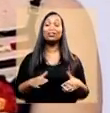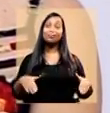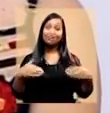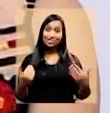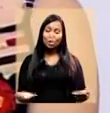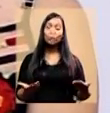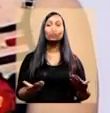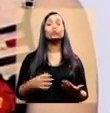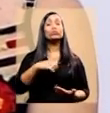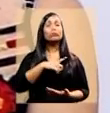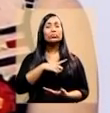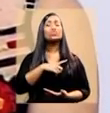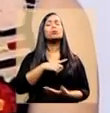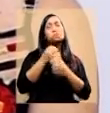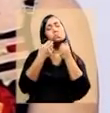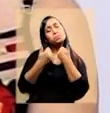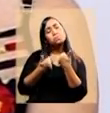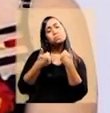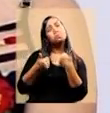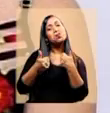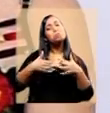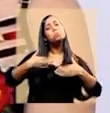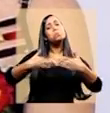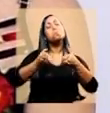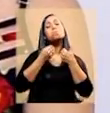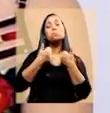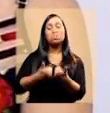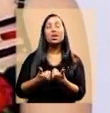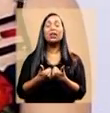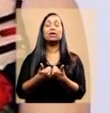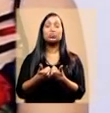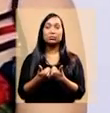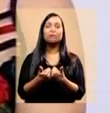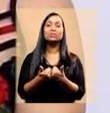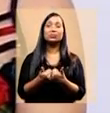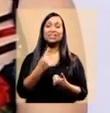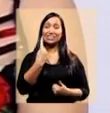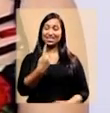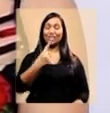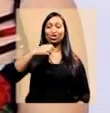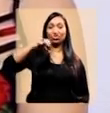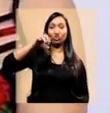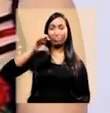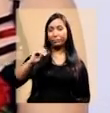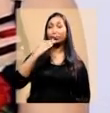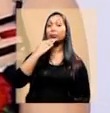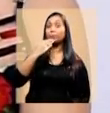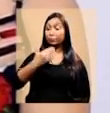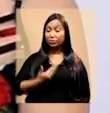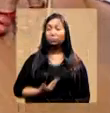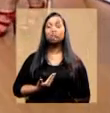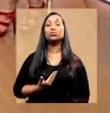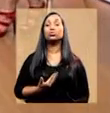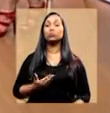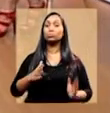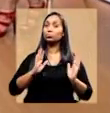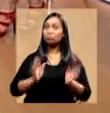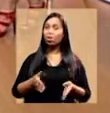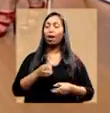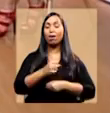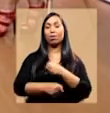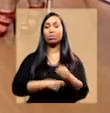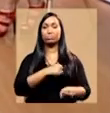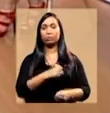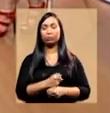né? Então, tem funcionado muito bem, como nós bem dissemos aí, são 190 pedidos de medida